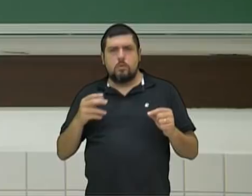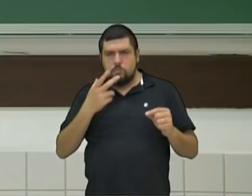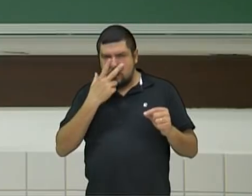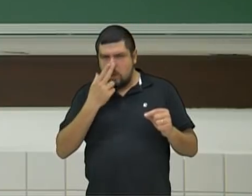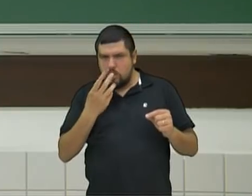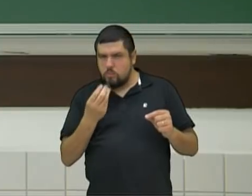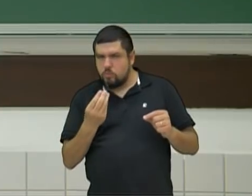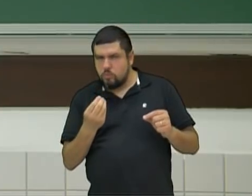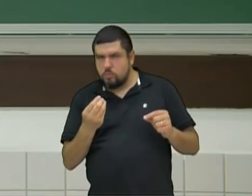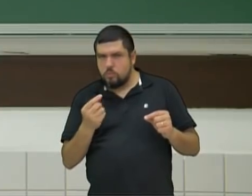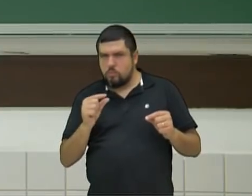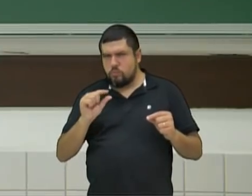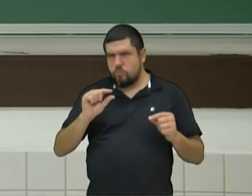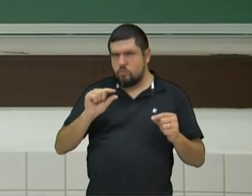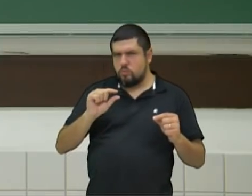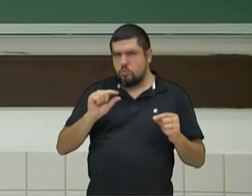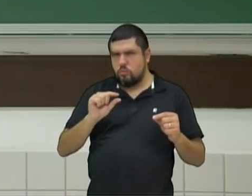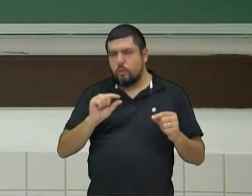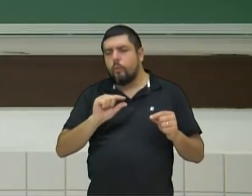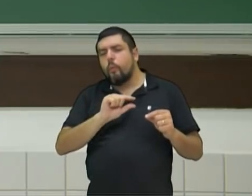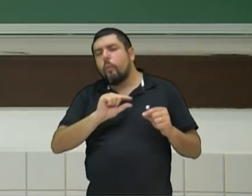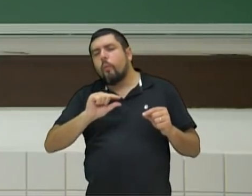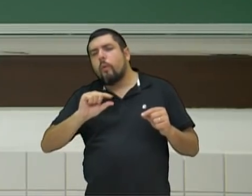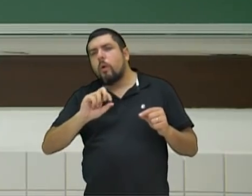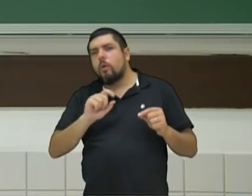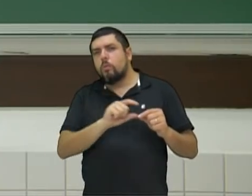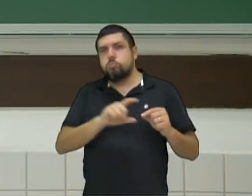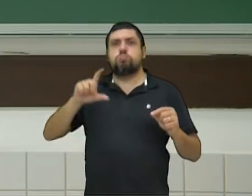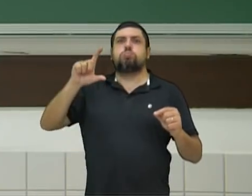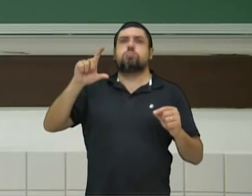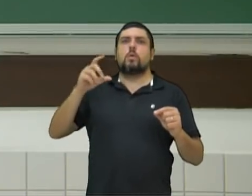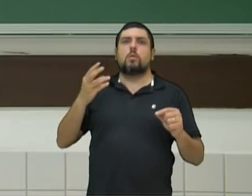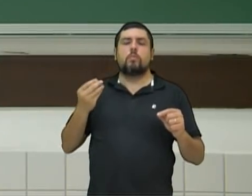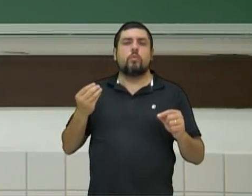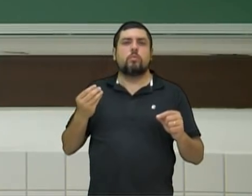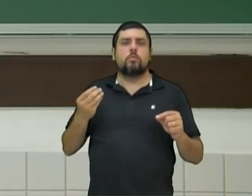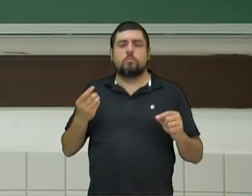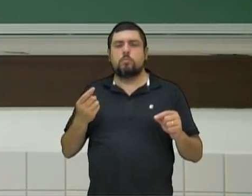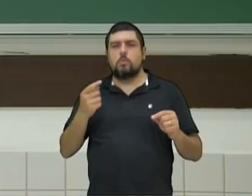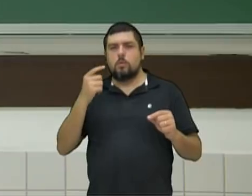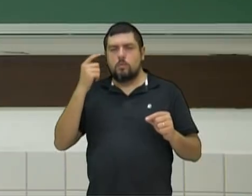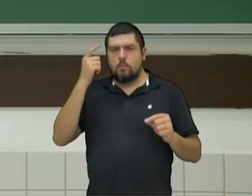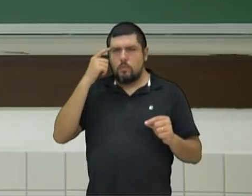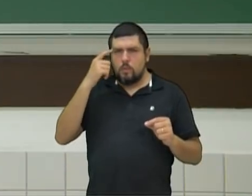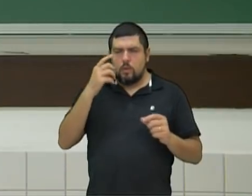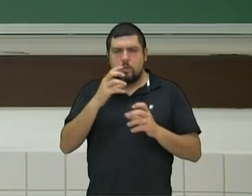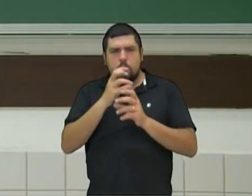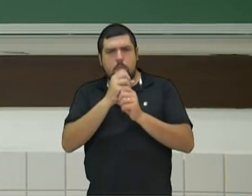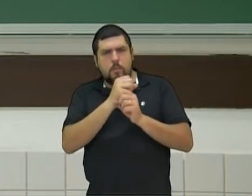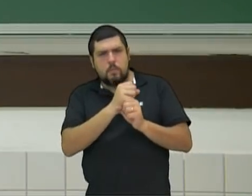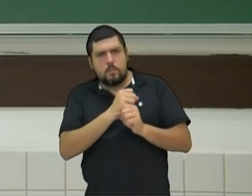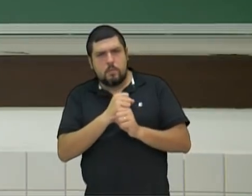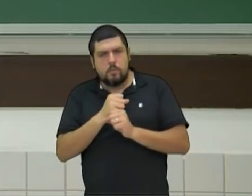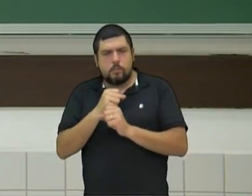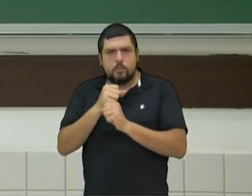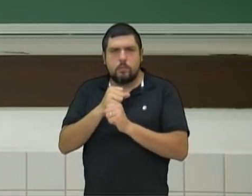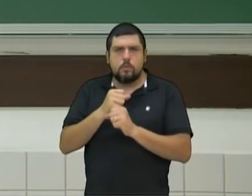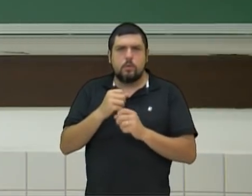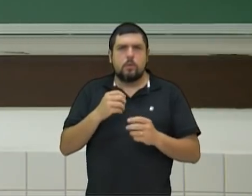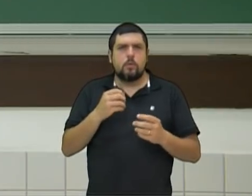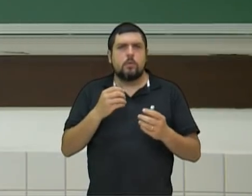aumentou pouco? Reflitam um pouco, façam esses cálculos, pensem aí um pouquinho, vejam como que vocês, né,